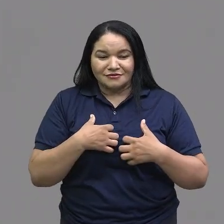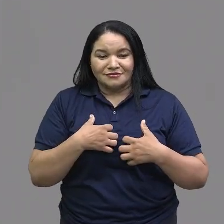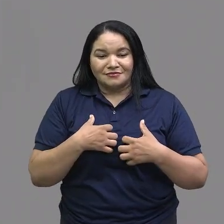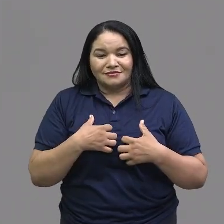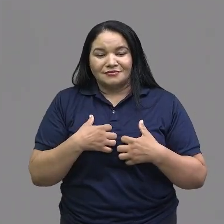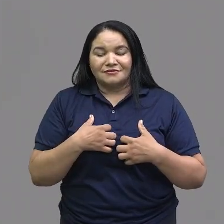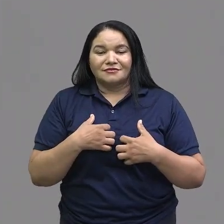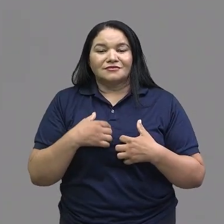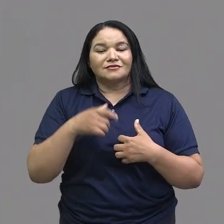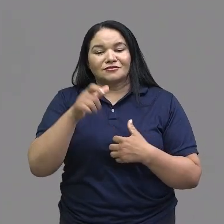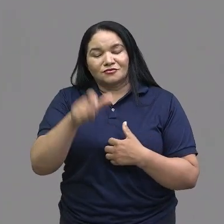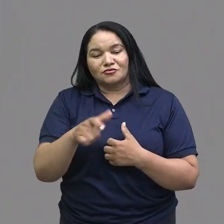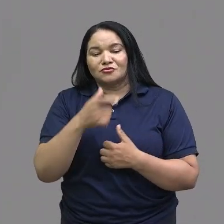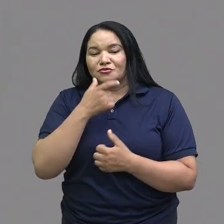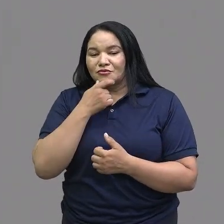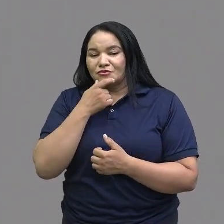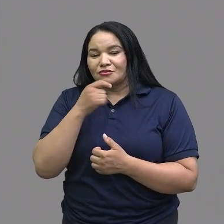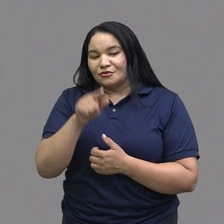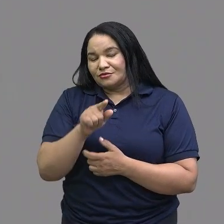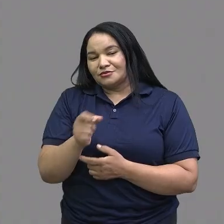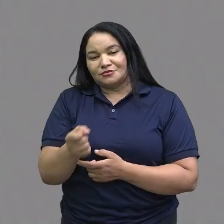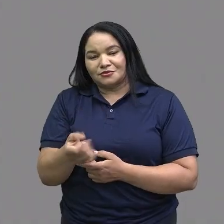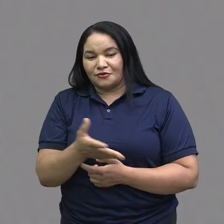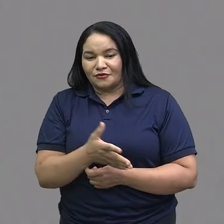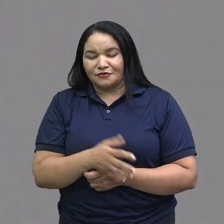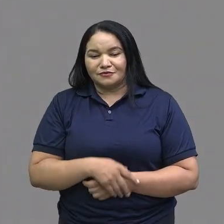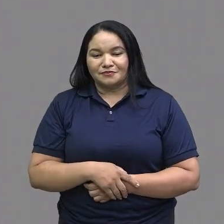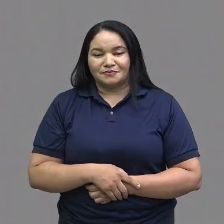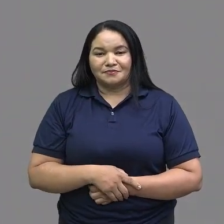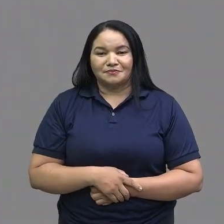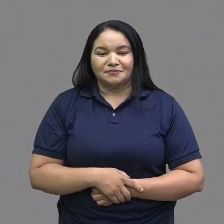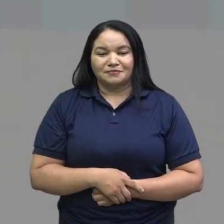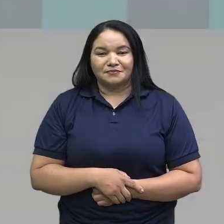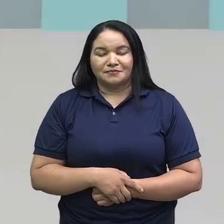Ele é o humus do homem novo.